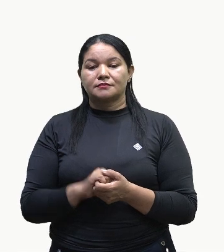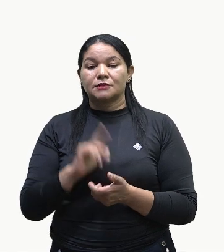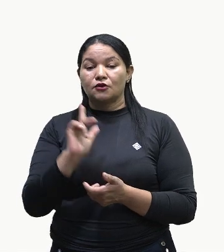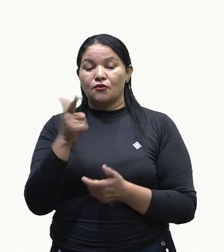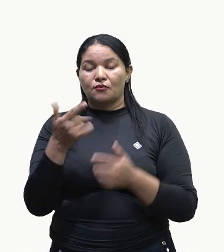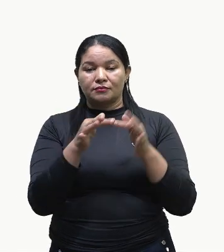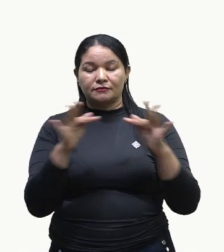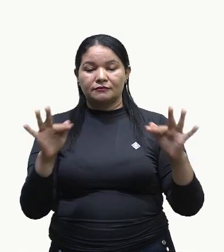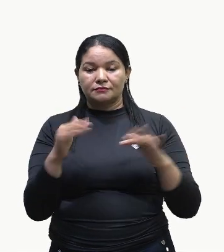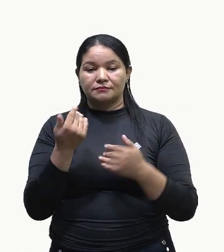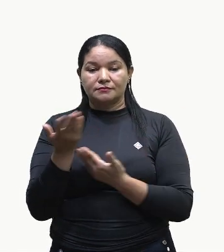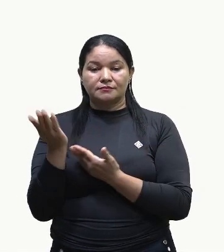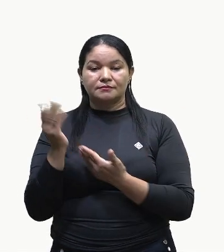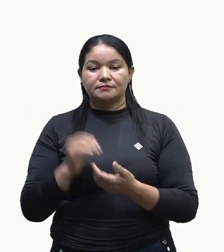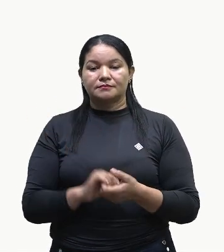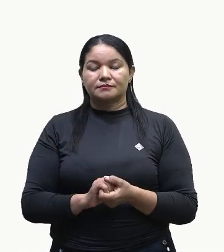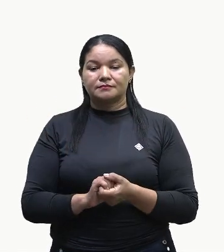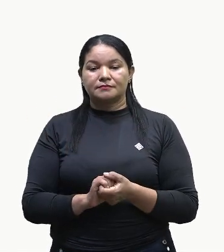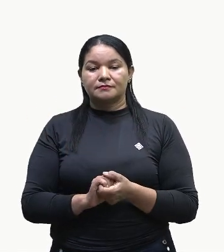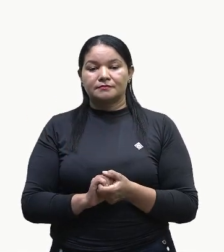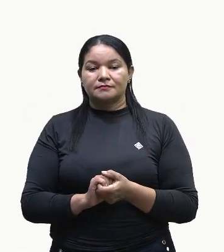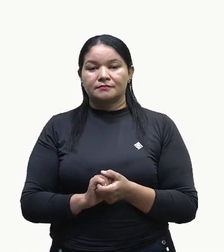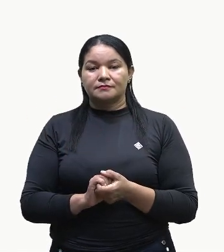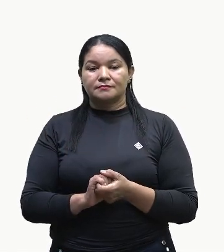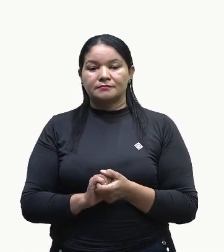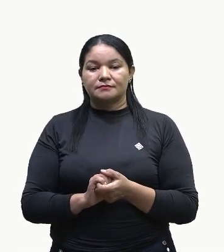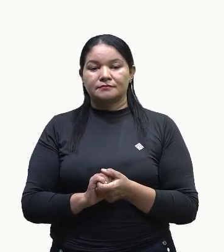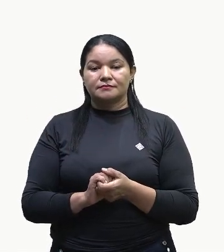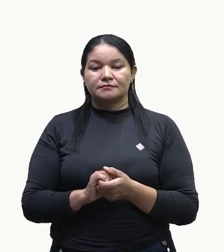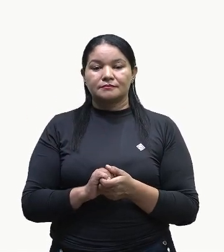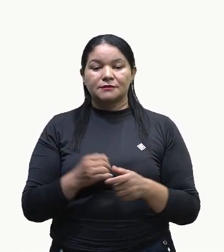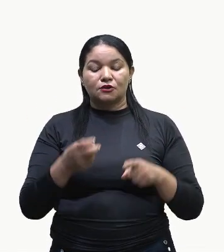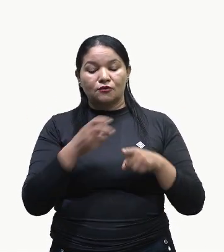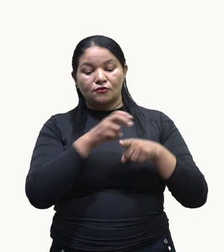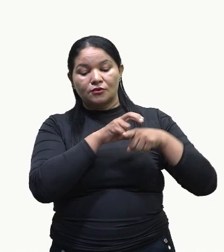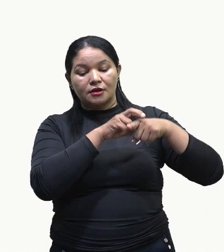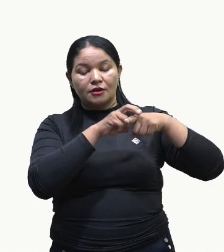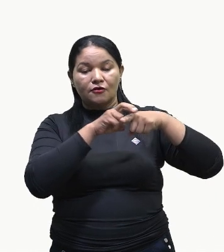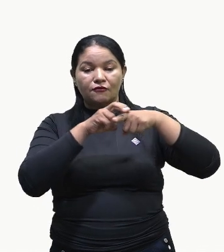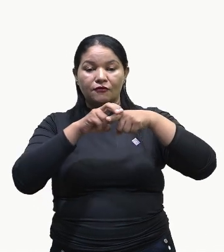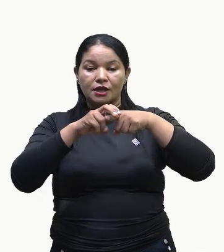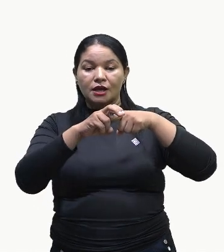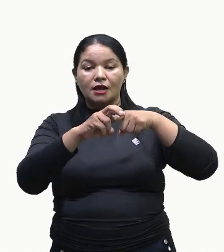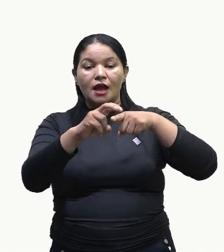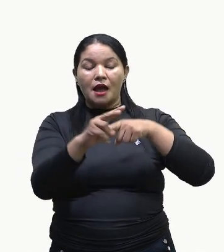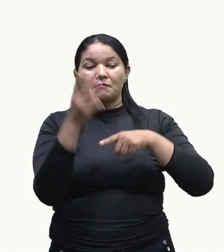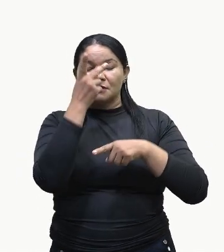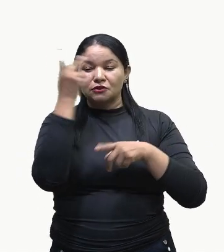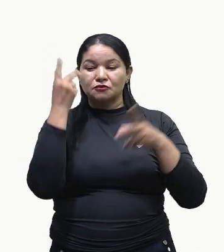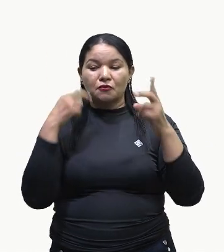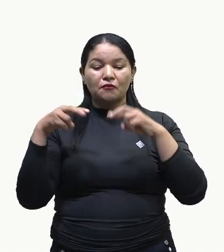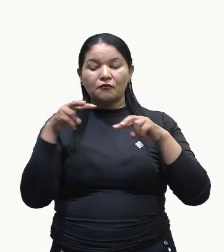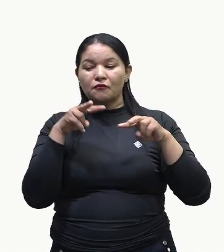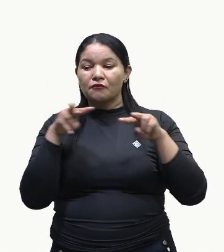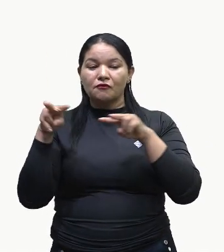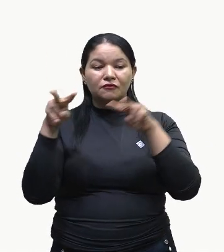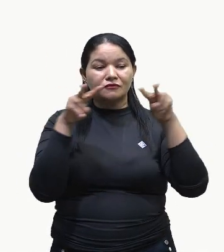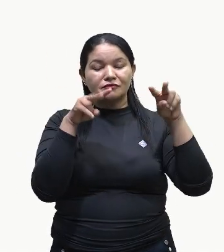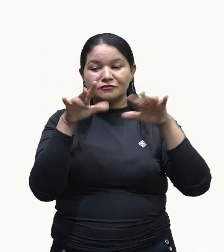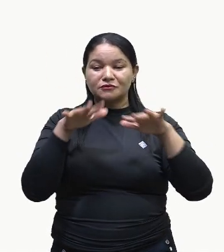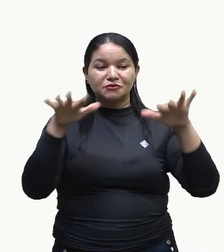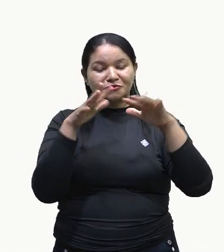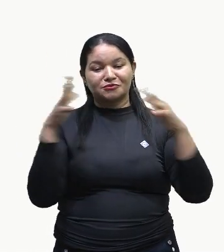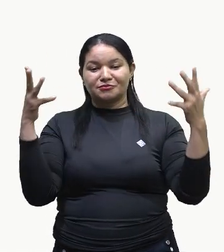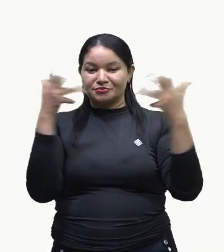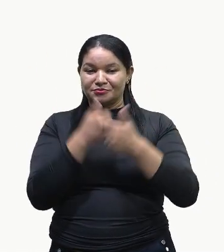uma vista panorâmica impressionante. Então, desde lá do teleférico, a gente consegue ver uma vista impressionante.